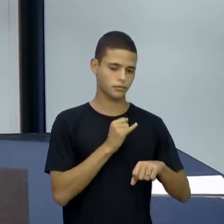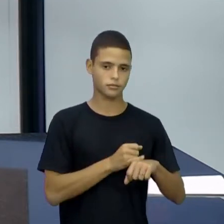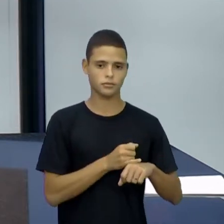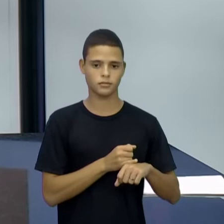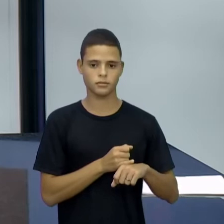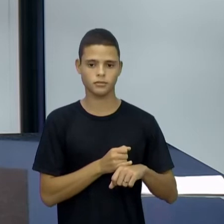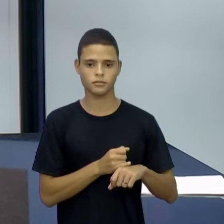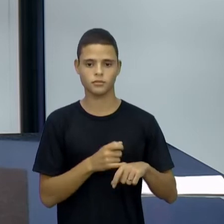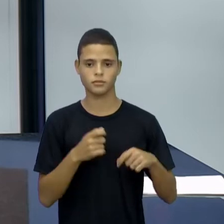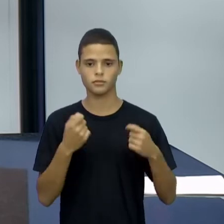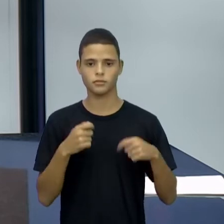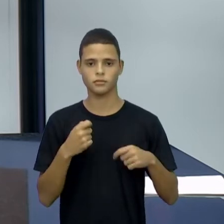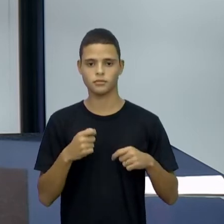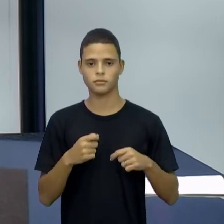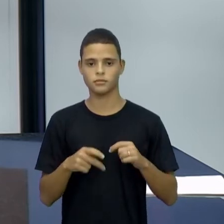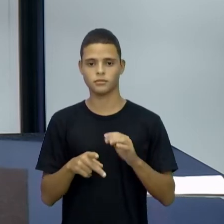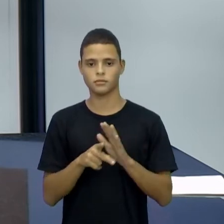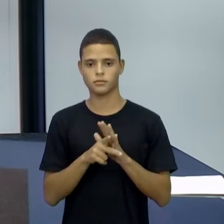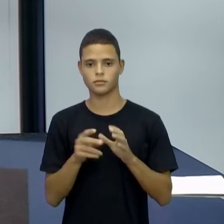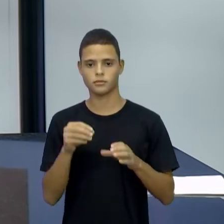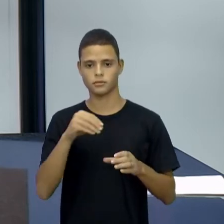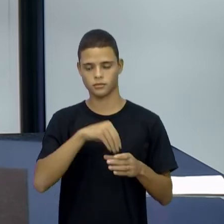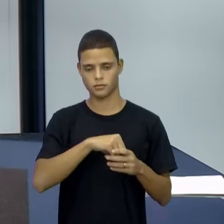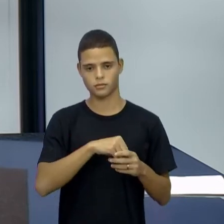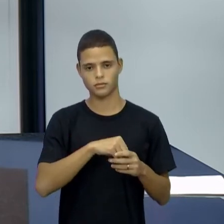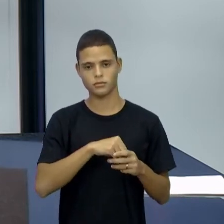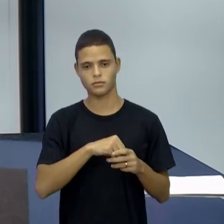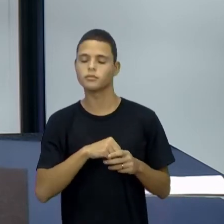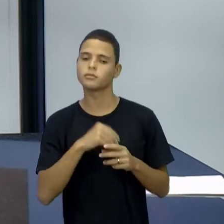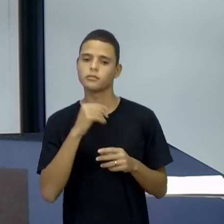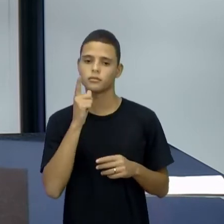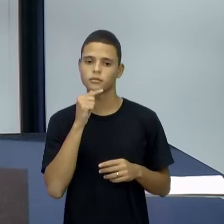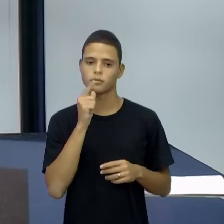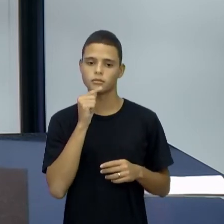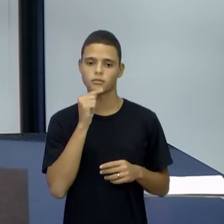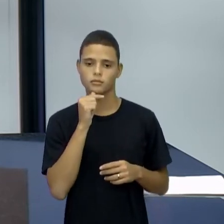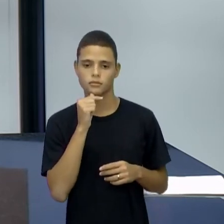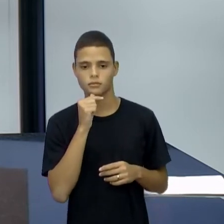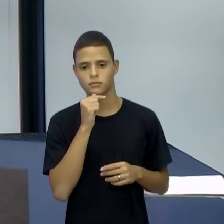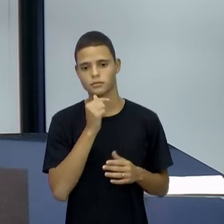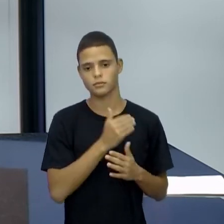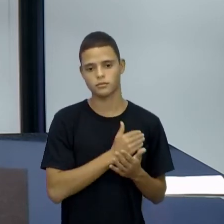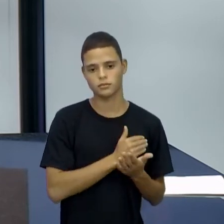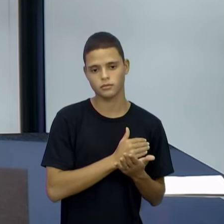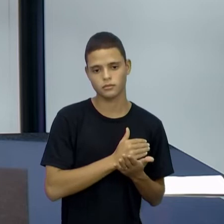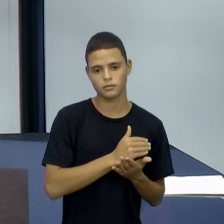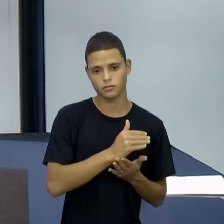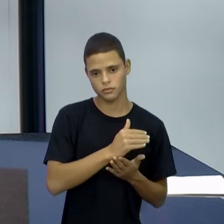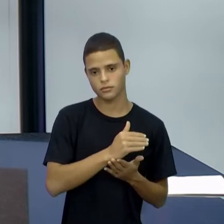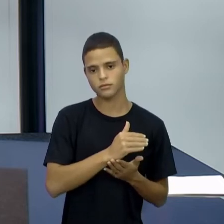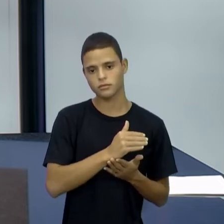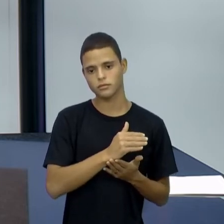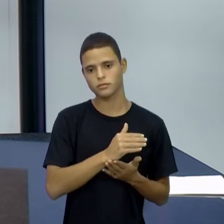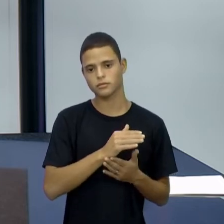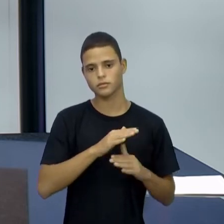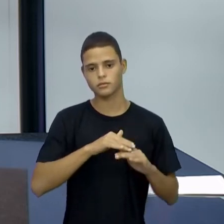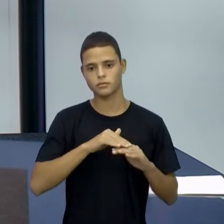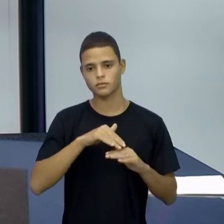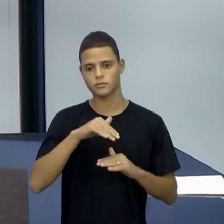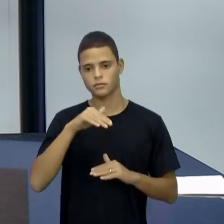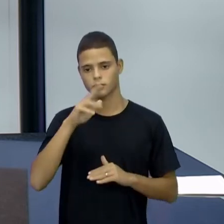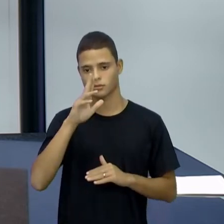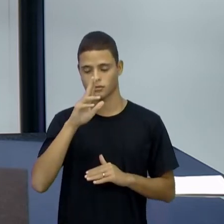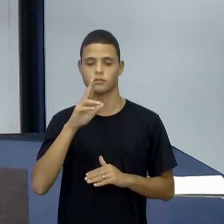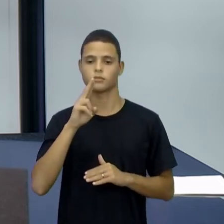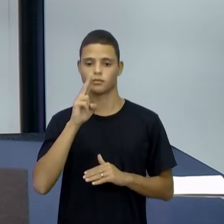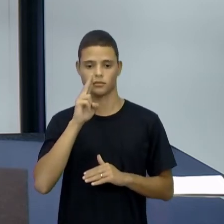está recebendo aqui no ar para dentro da água e a água, né, por convecção, começa a ferver e empurrar